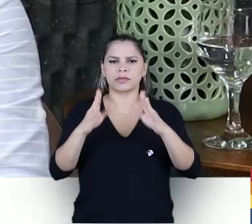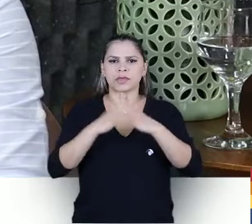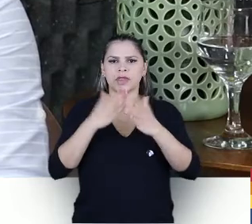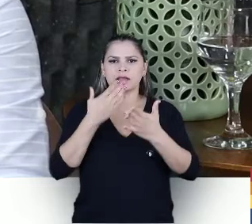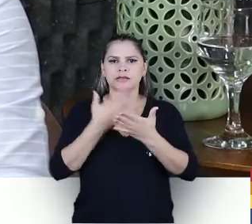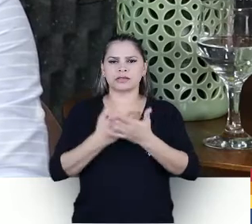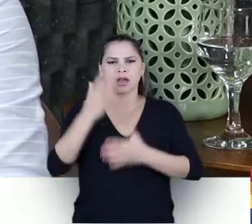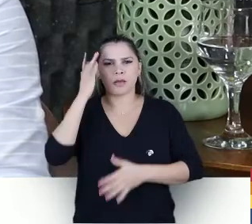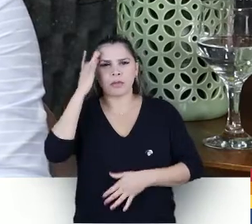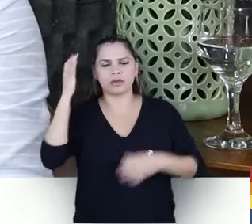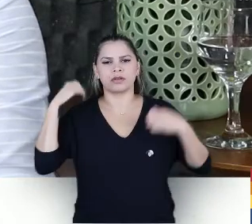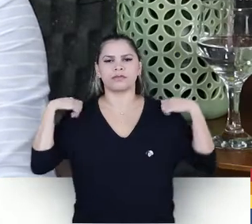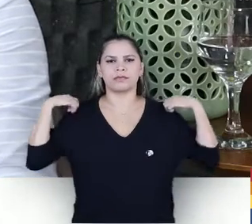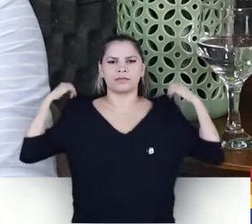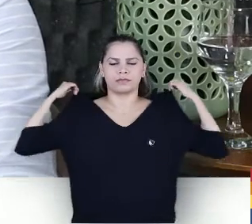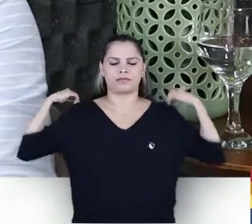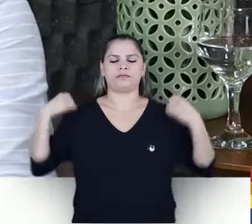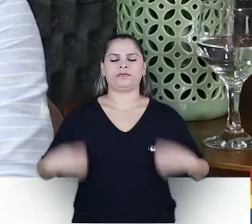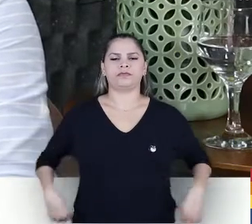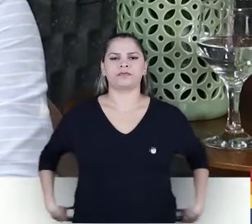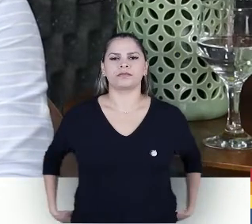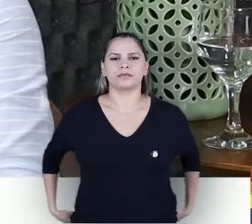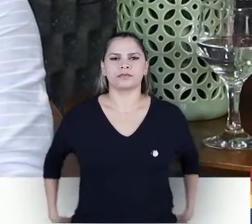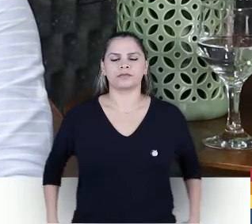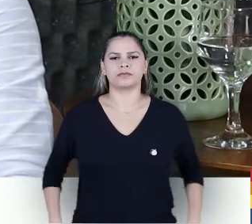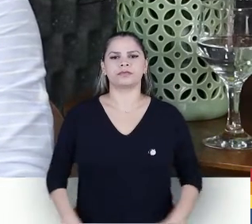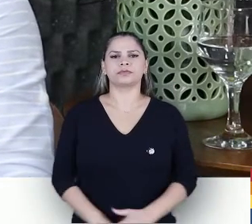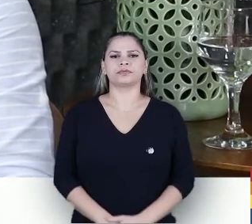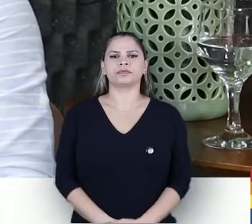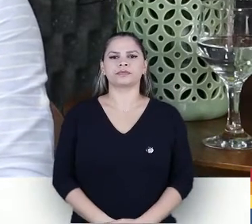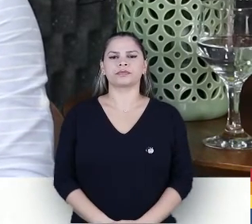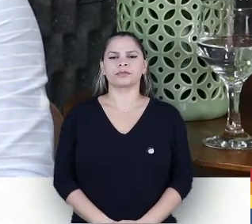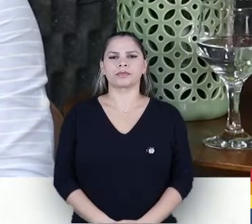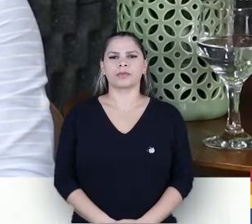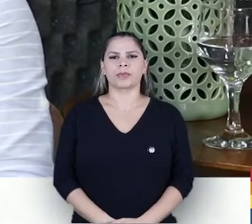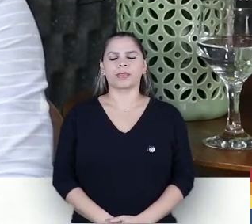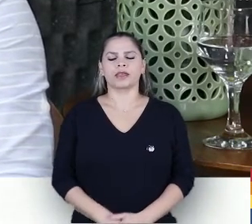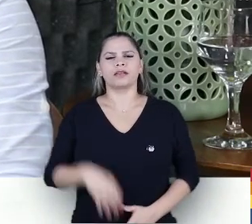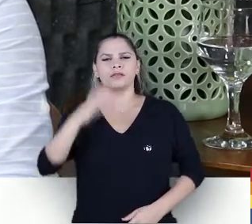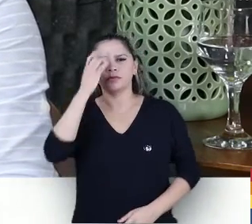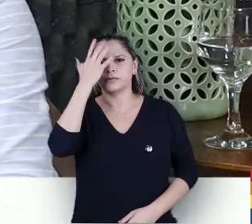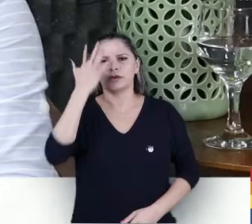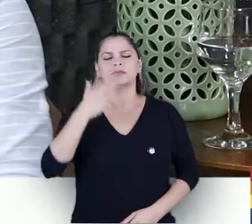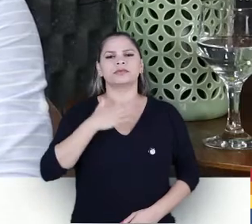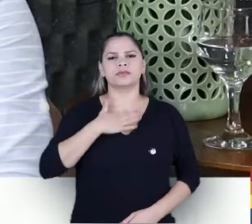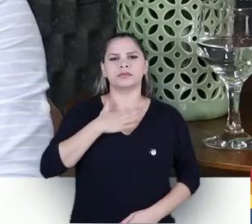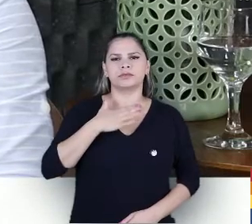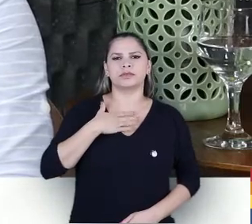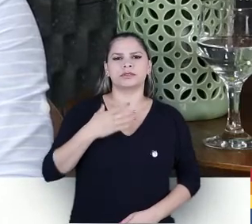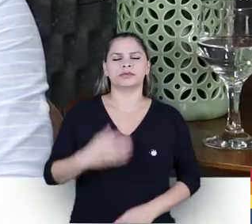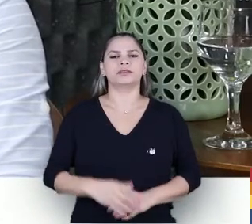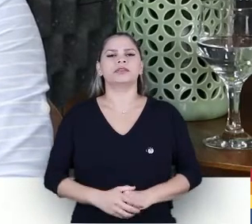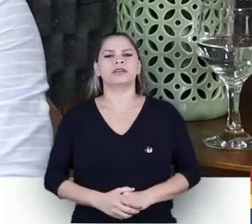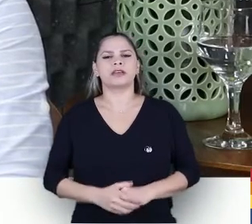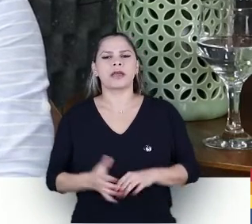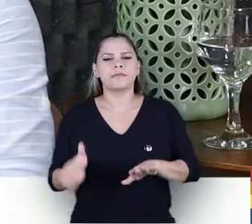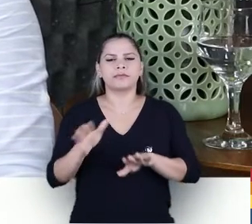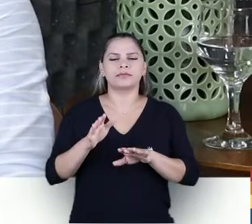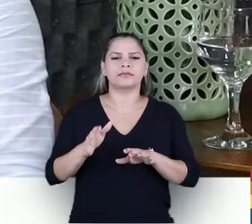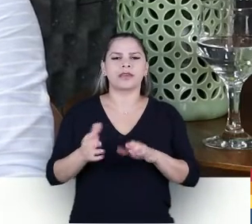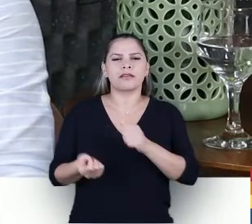essa transição. Bom, e o componente curricular Arte, dentro da área do